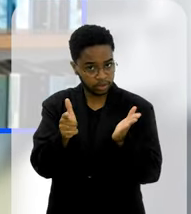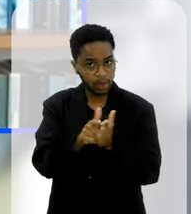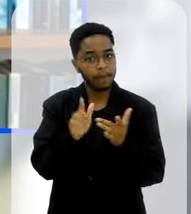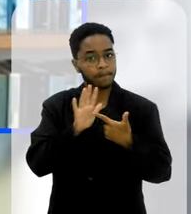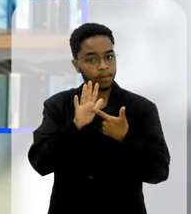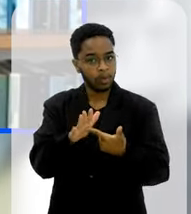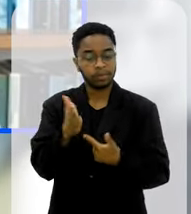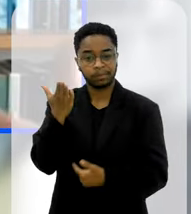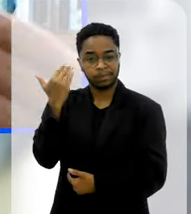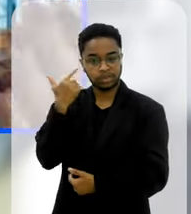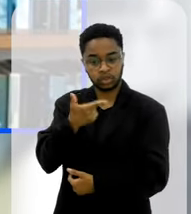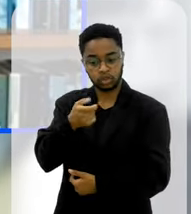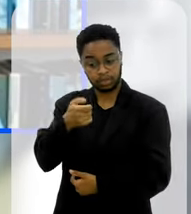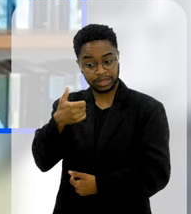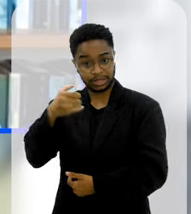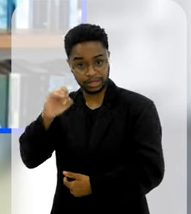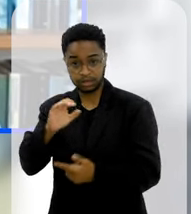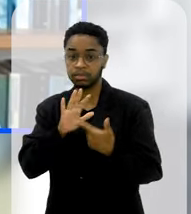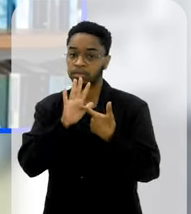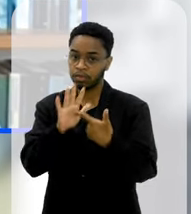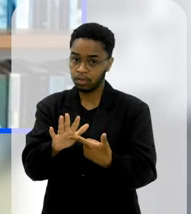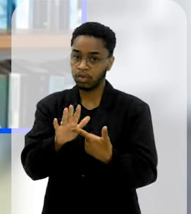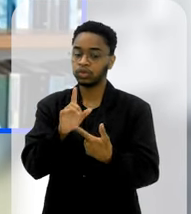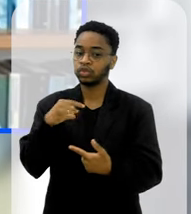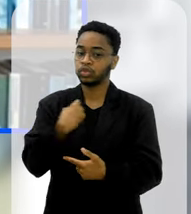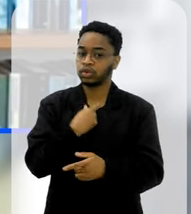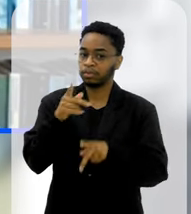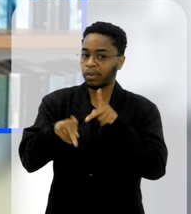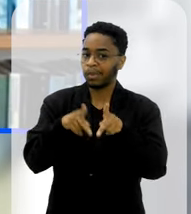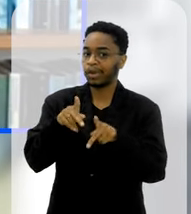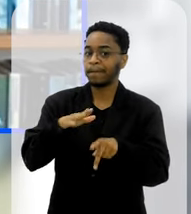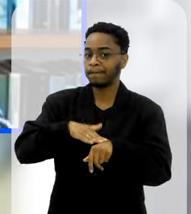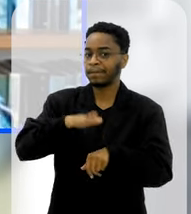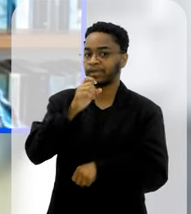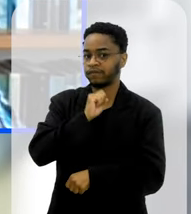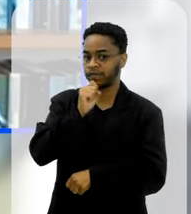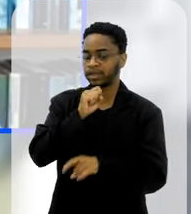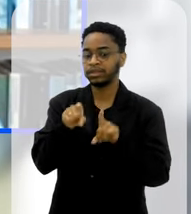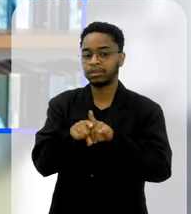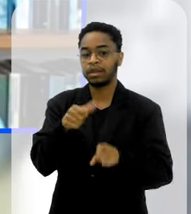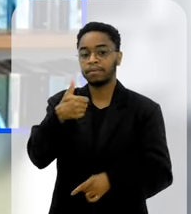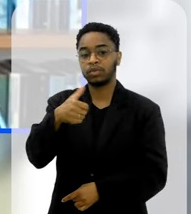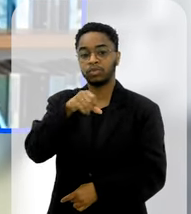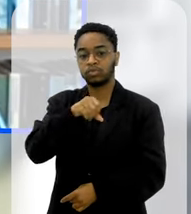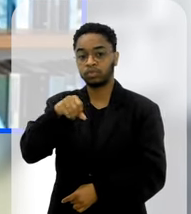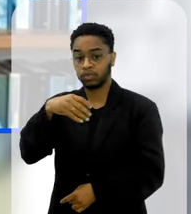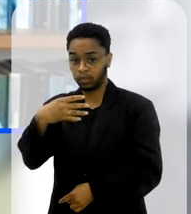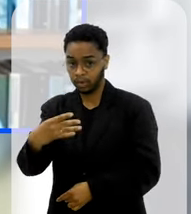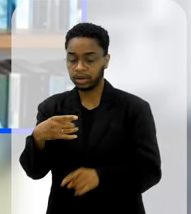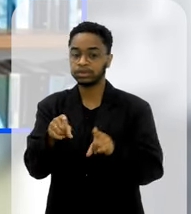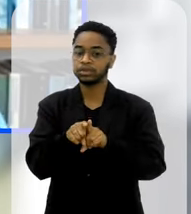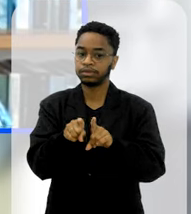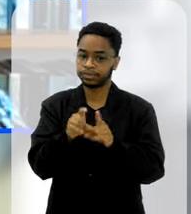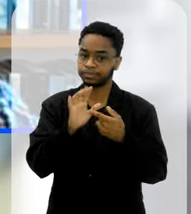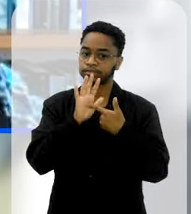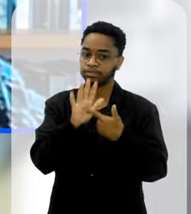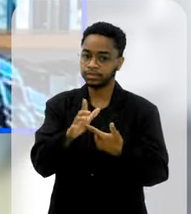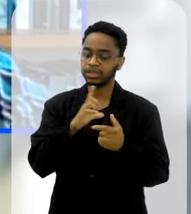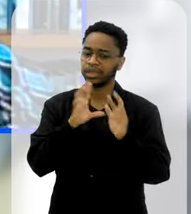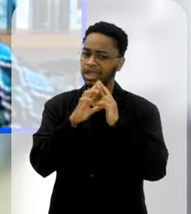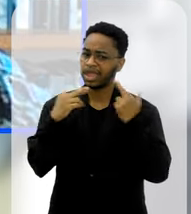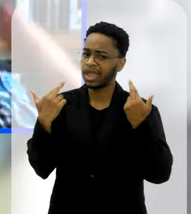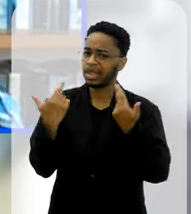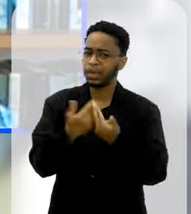no último censo havia sinalização para o processo de envelhecimento. Em 1994, houve